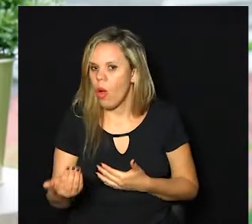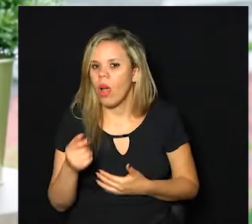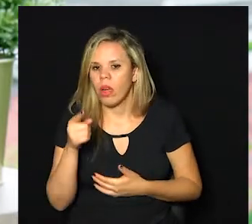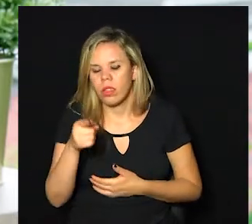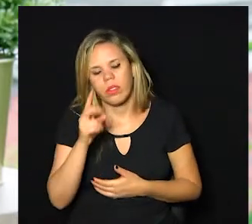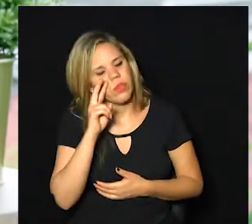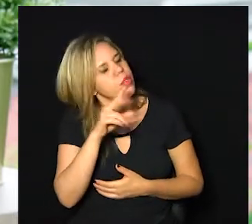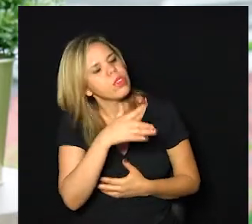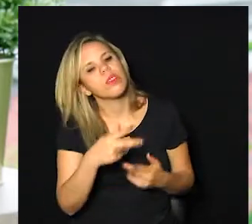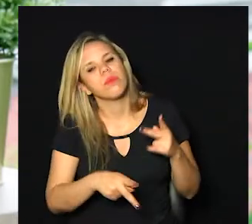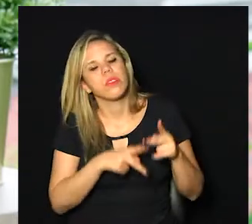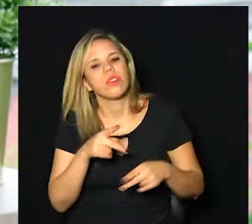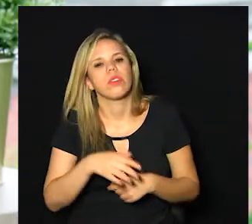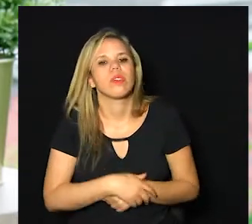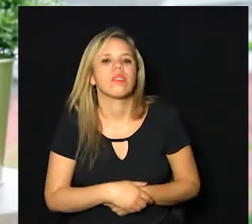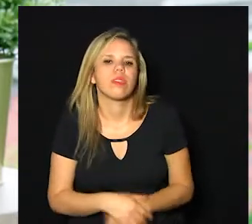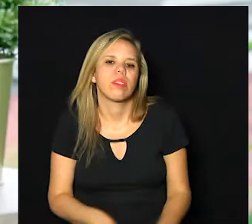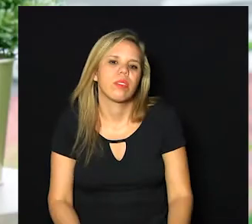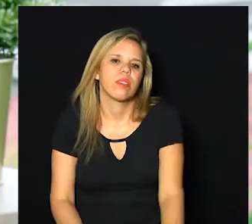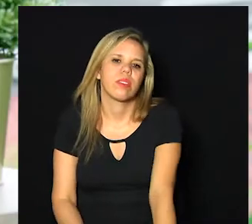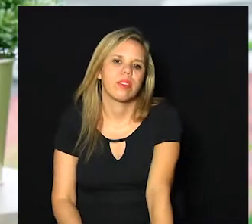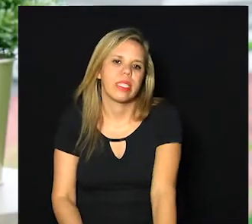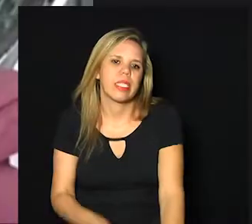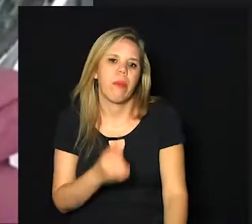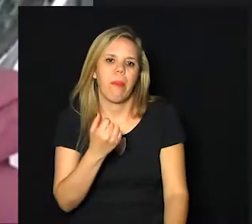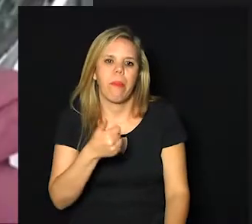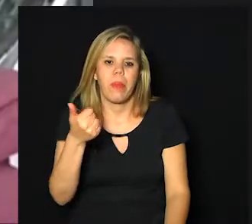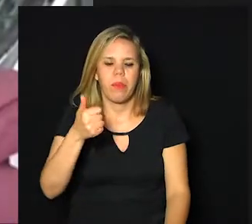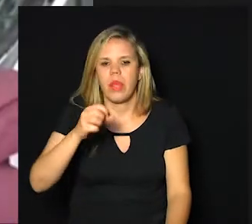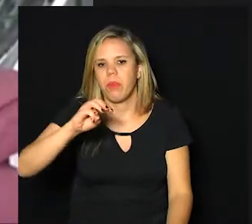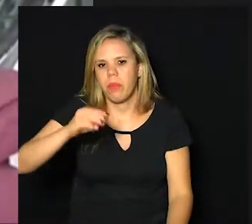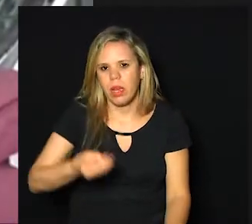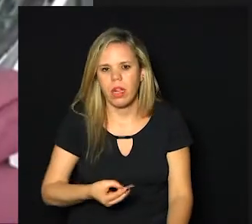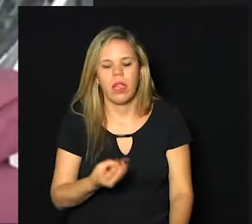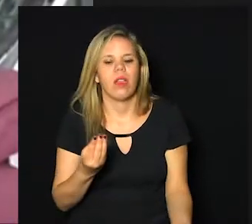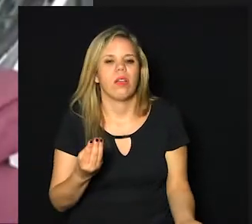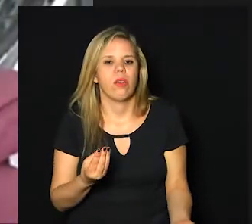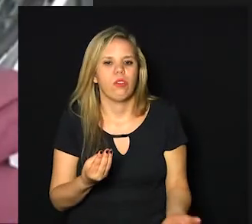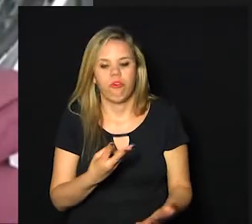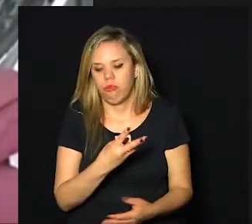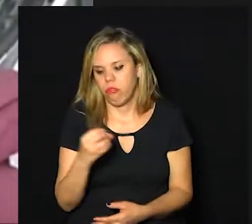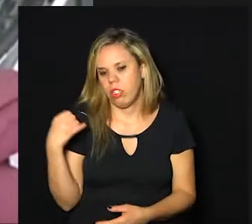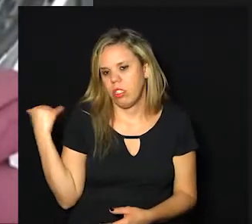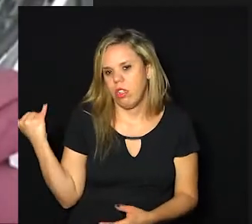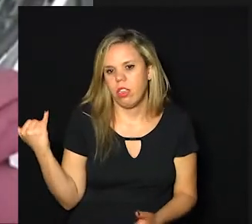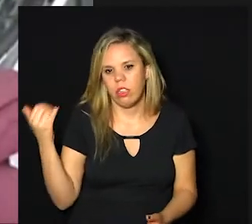você vê todas aquelas pessoas, né, ganha o seu primeiro milhão com menos de 30 anos,